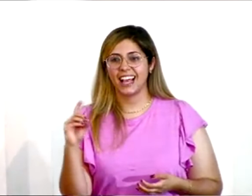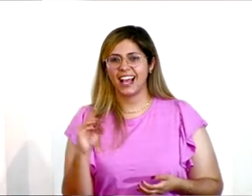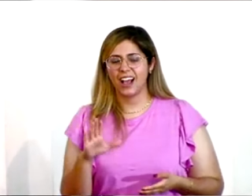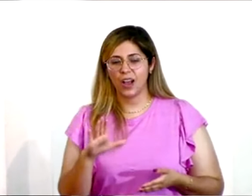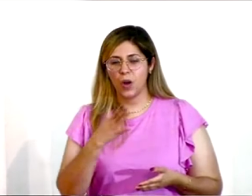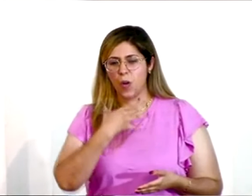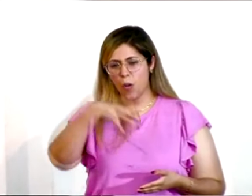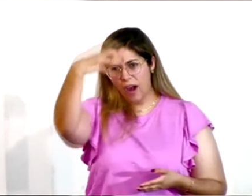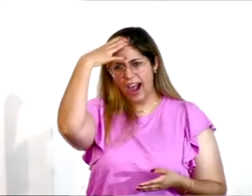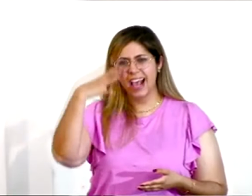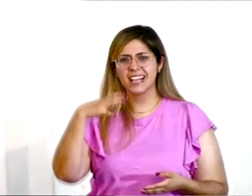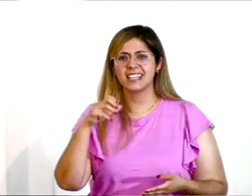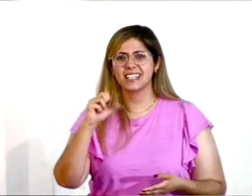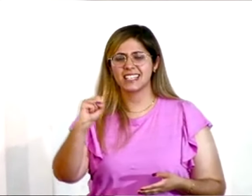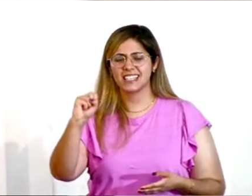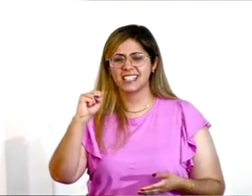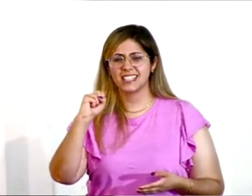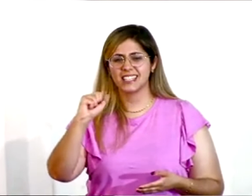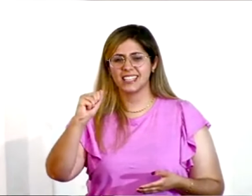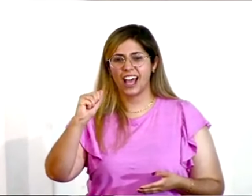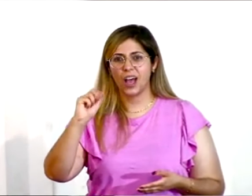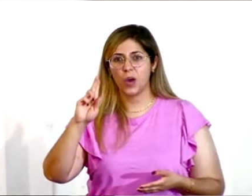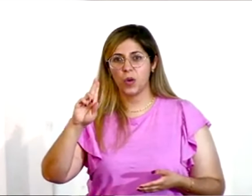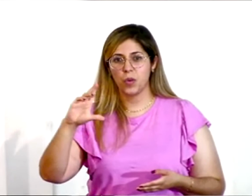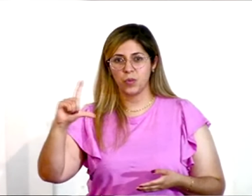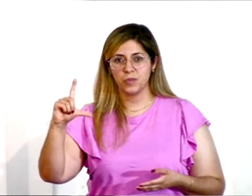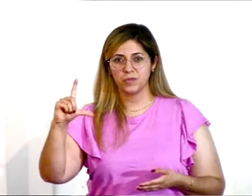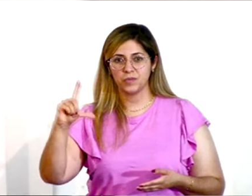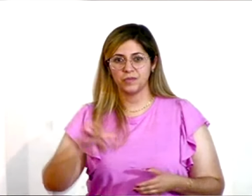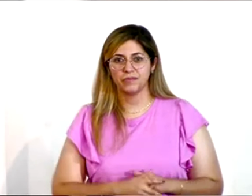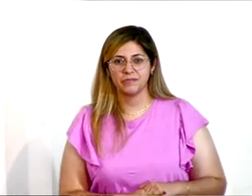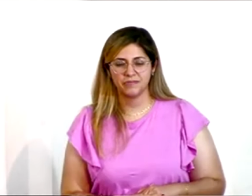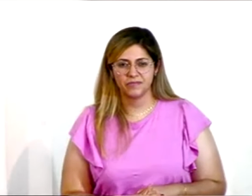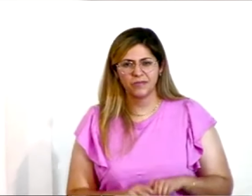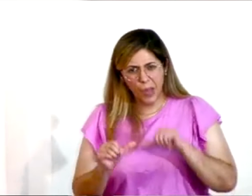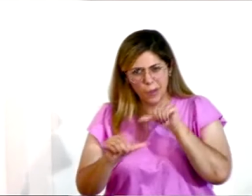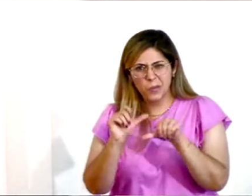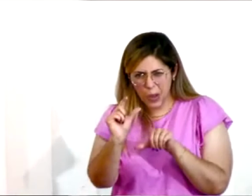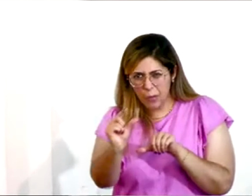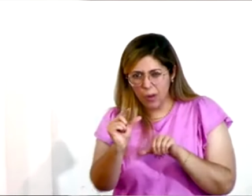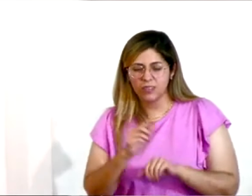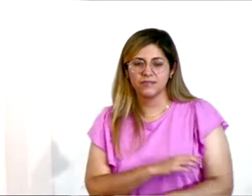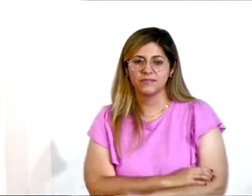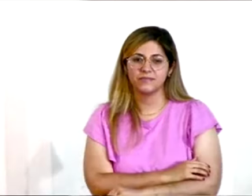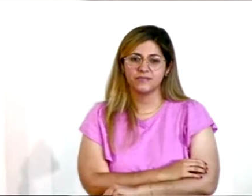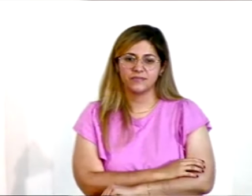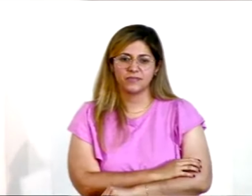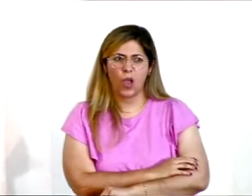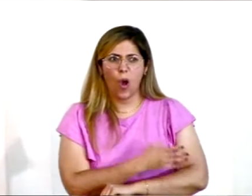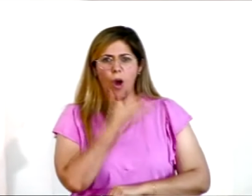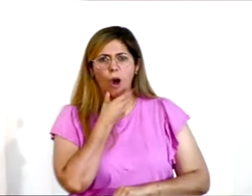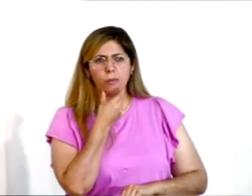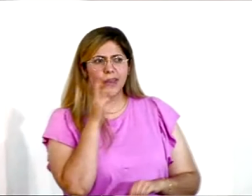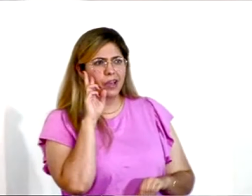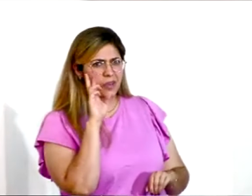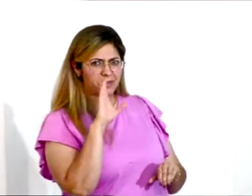homem formoso, fortão, aquele homem visto de longe como, este deve ser um